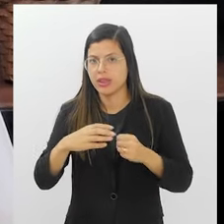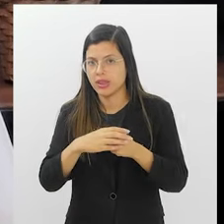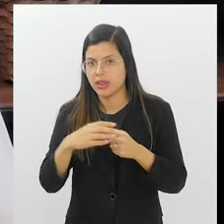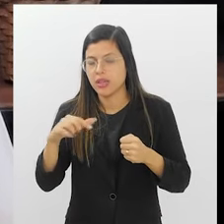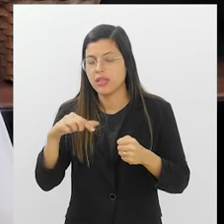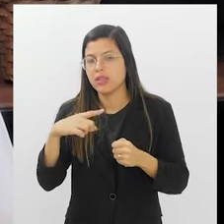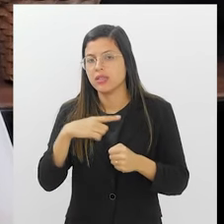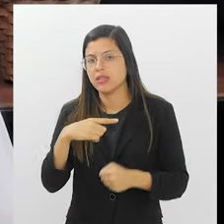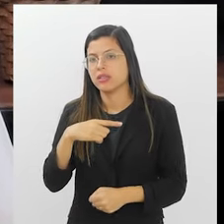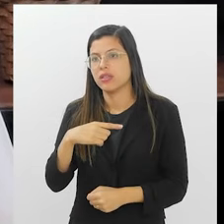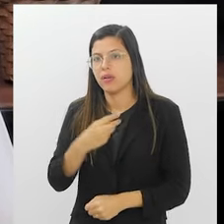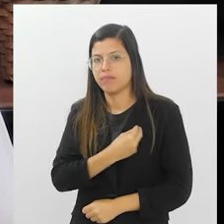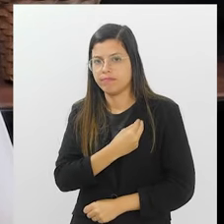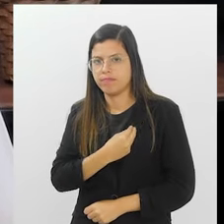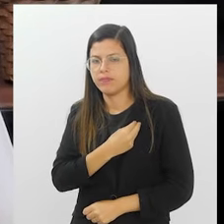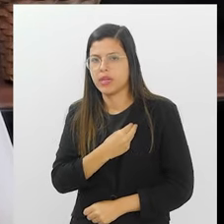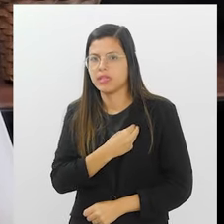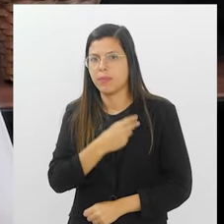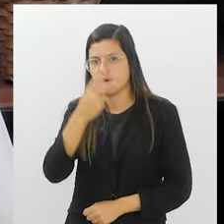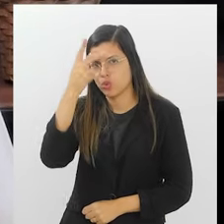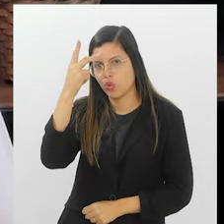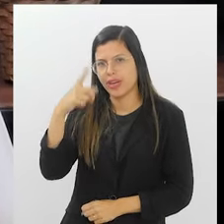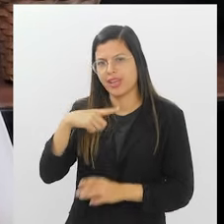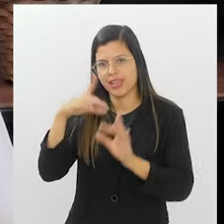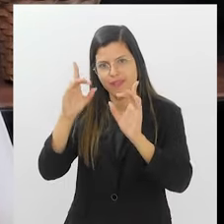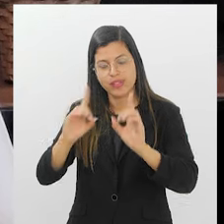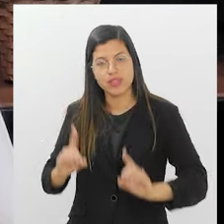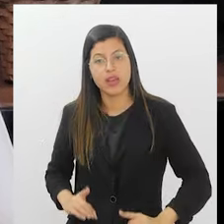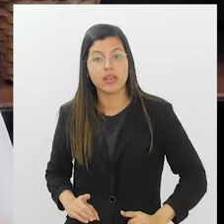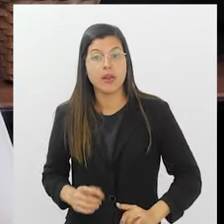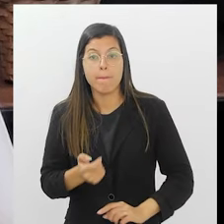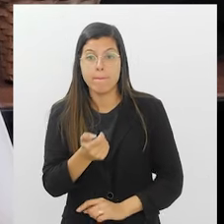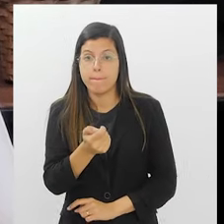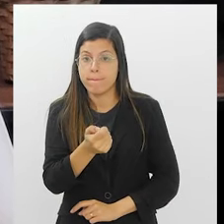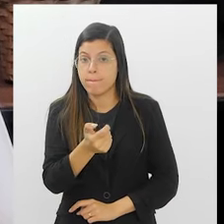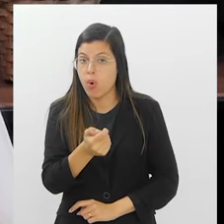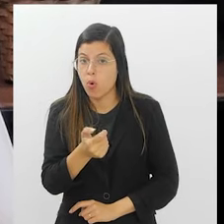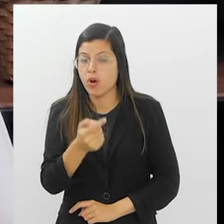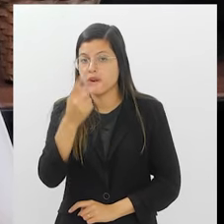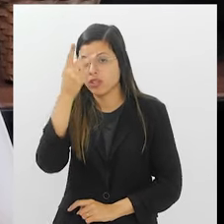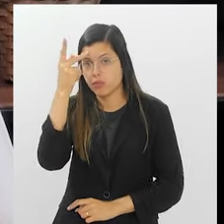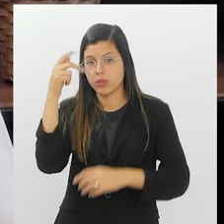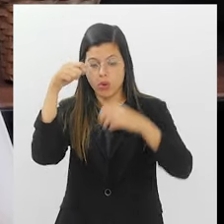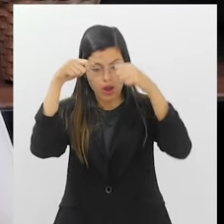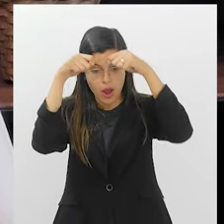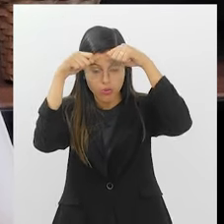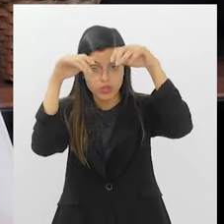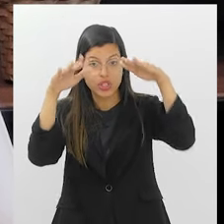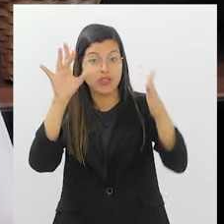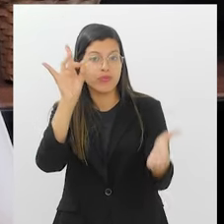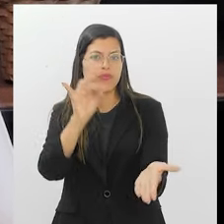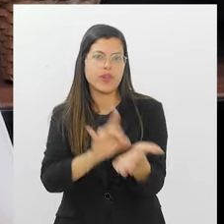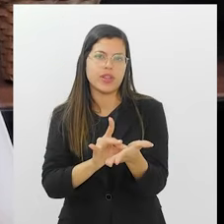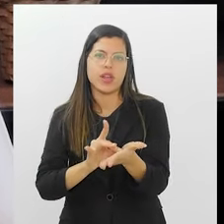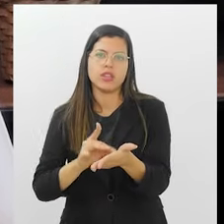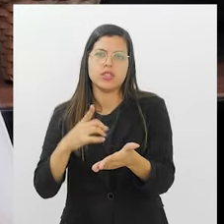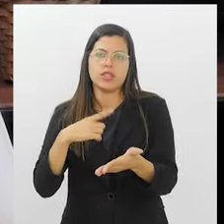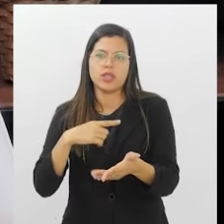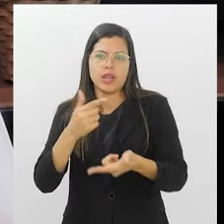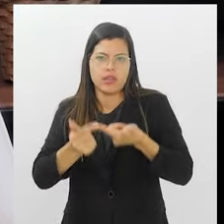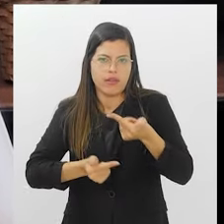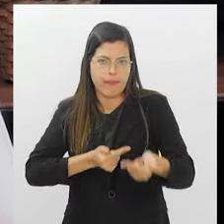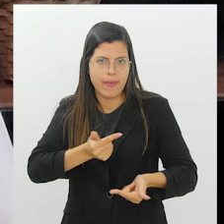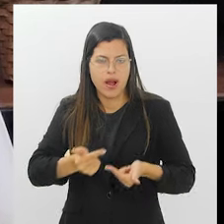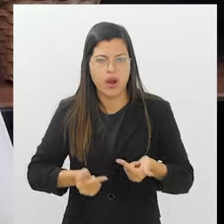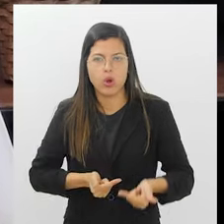mínima para quem possui qualquer deficiência, poucas pessoas com espectro do transtorno autista, de fato, estão